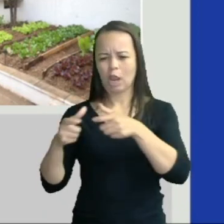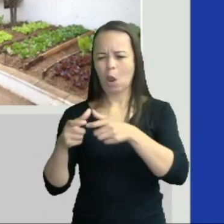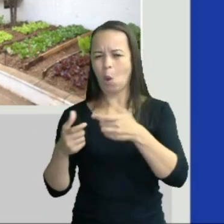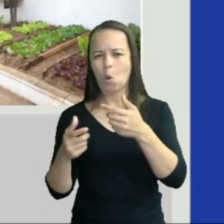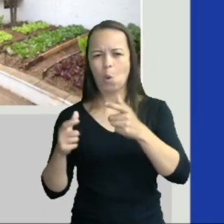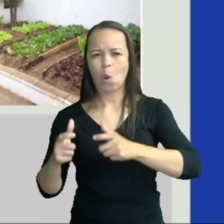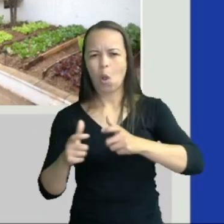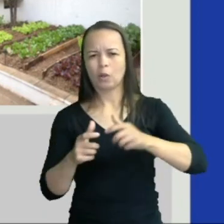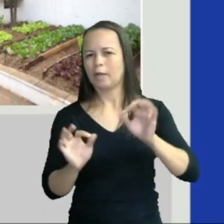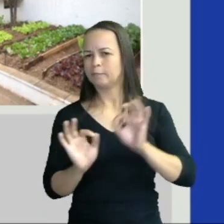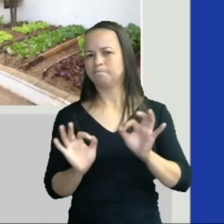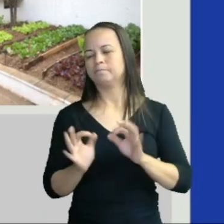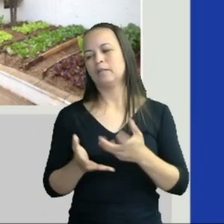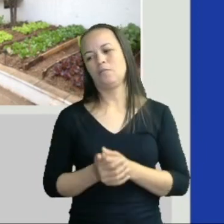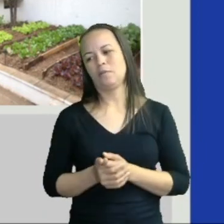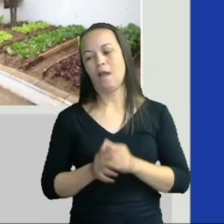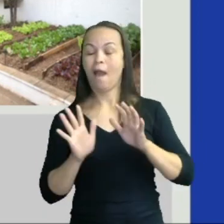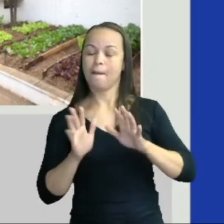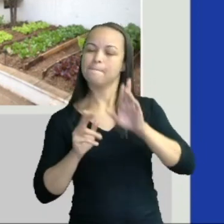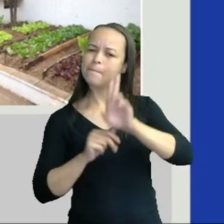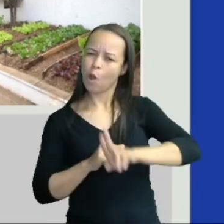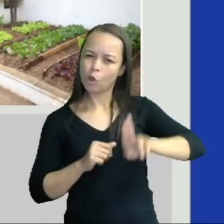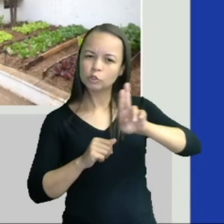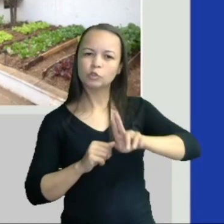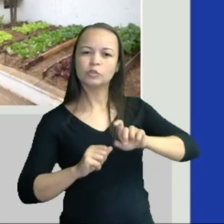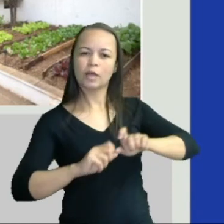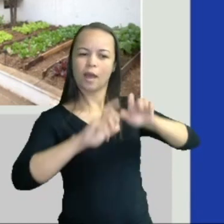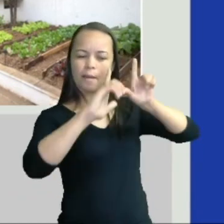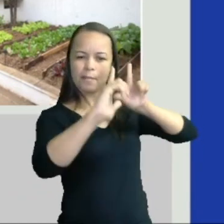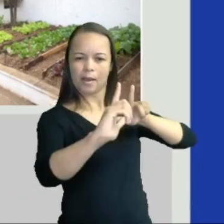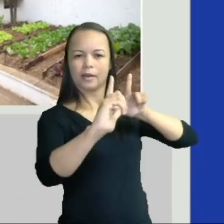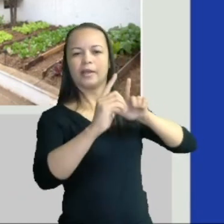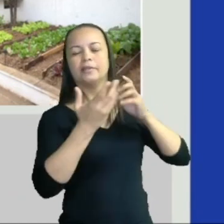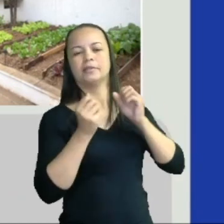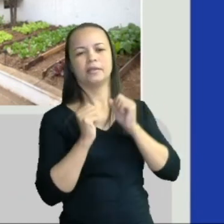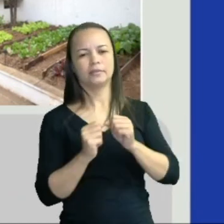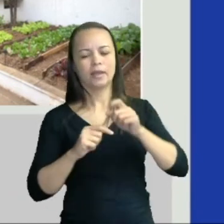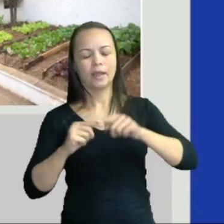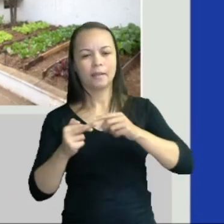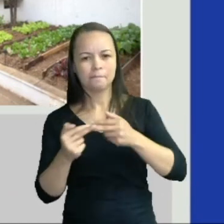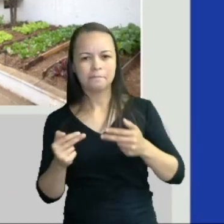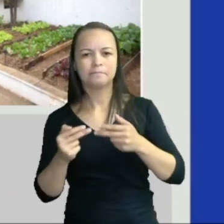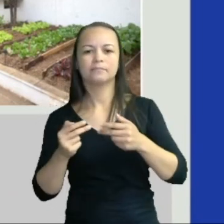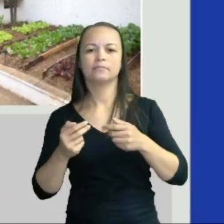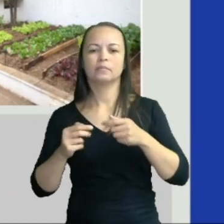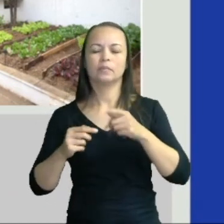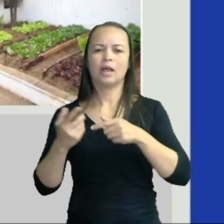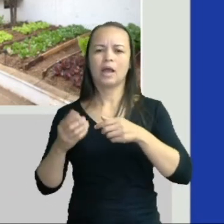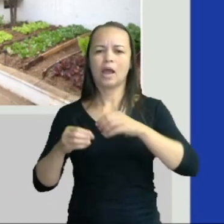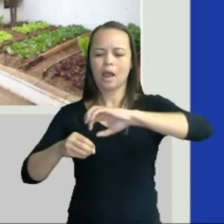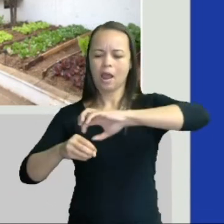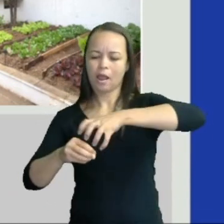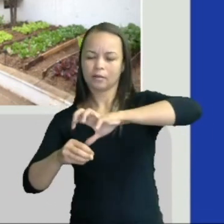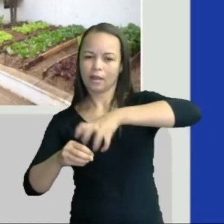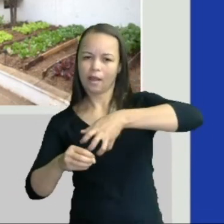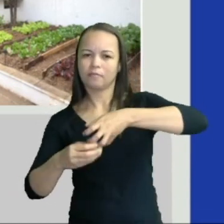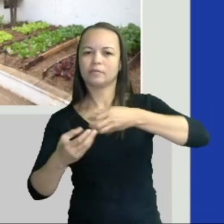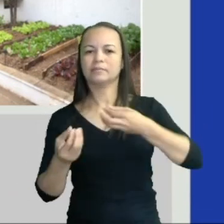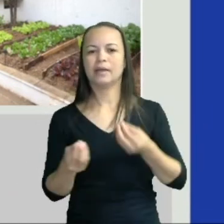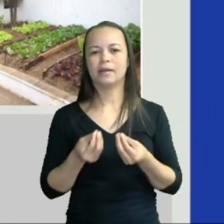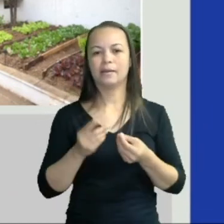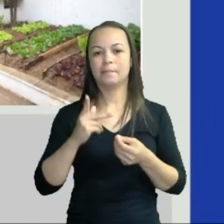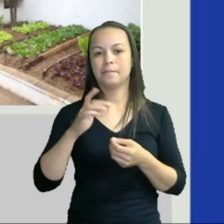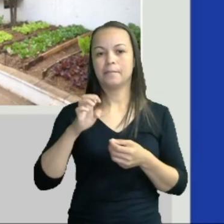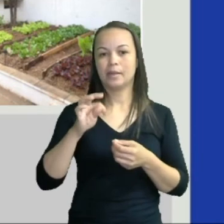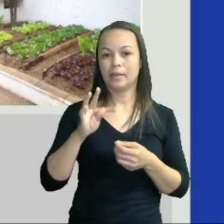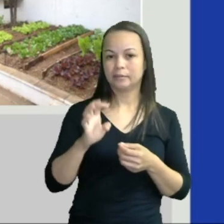usar parede. Ah, tia, não tem material. Você pode usar latinhas, você pode usar garrafa PET.